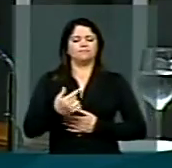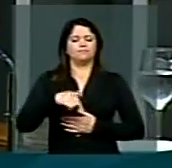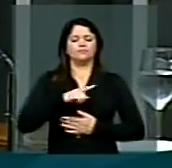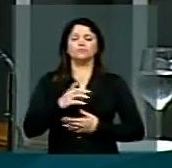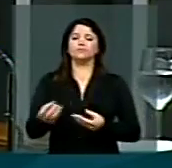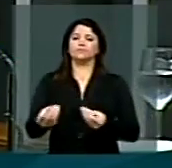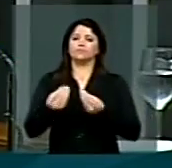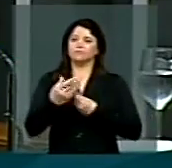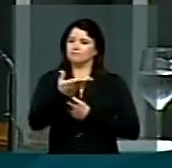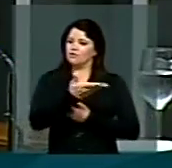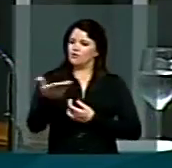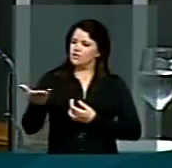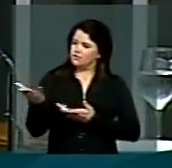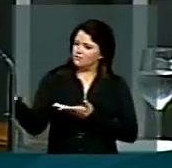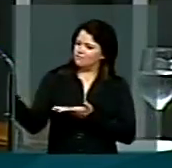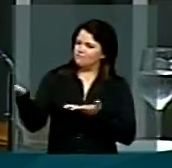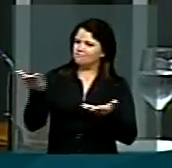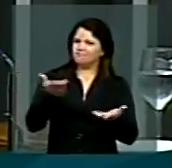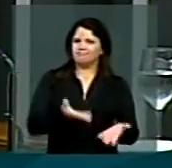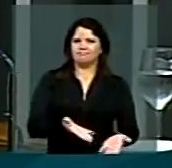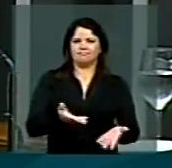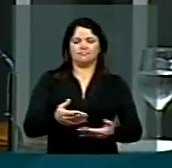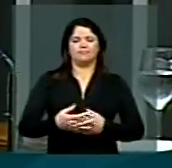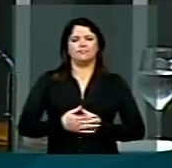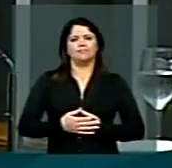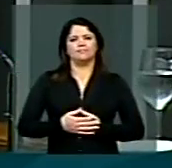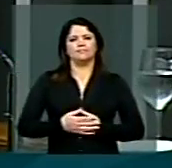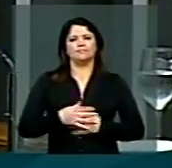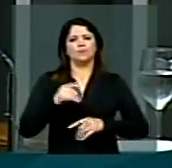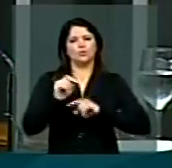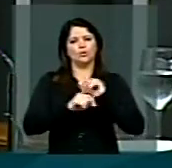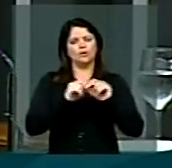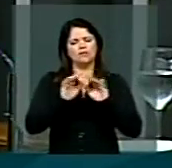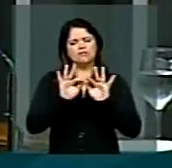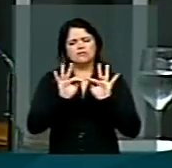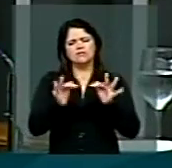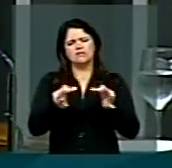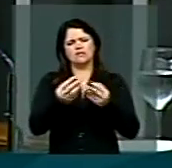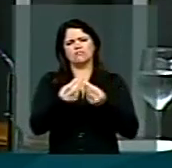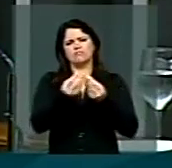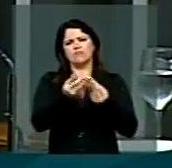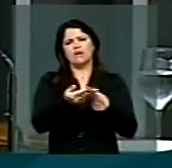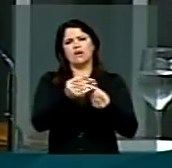recebemos os senhores e senhoras para, simbolicamente,